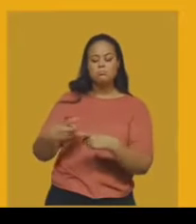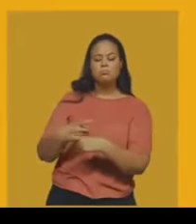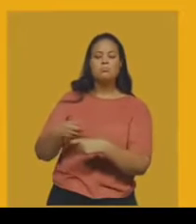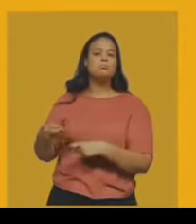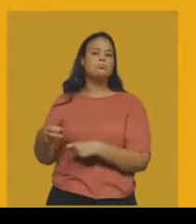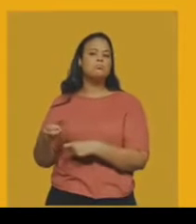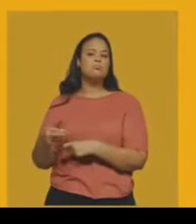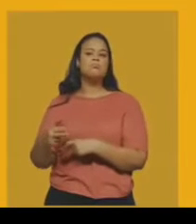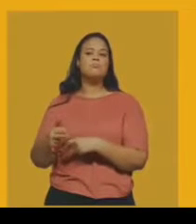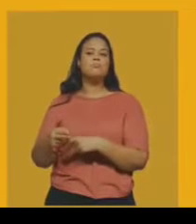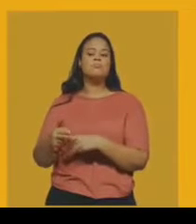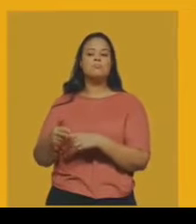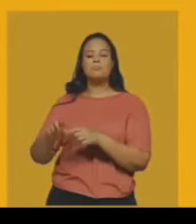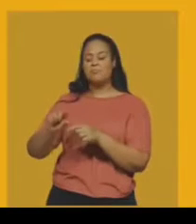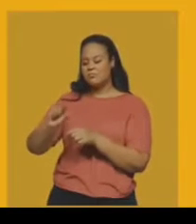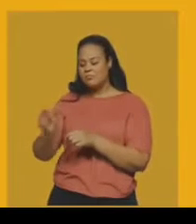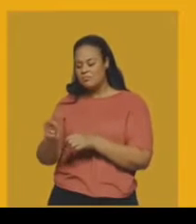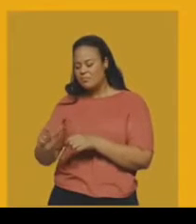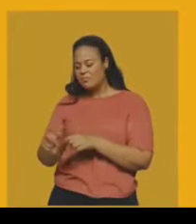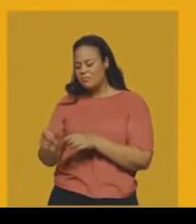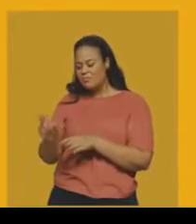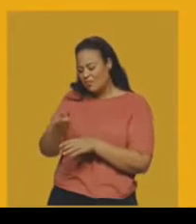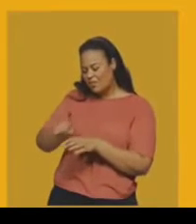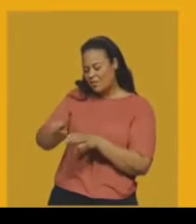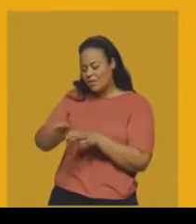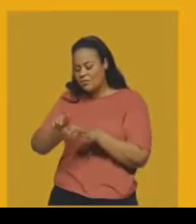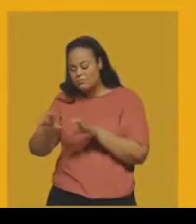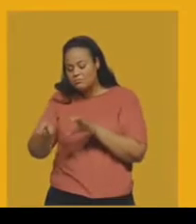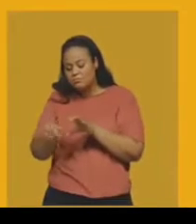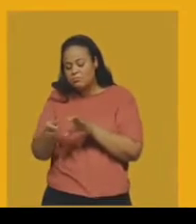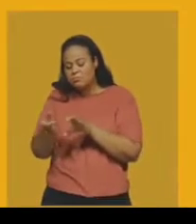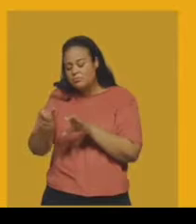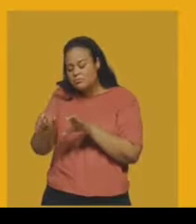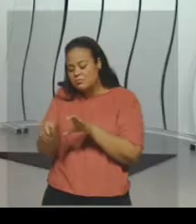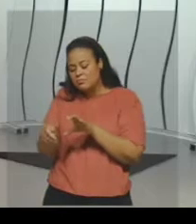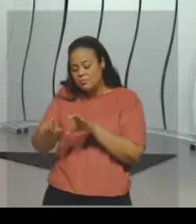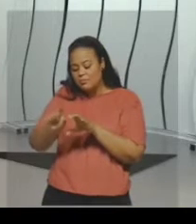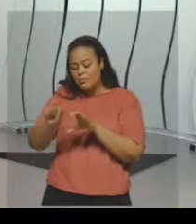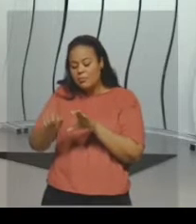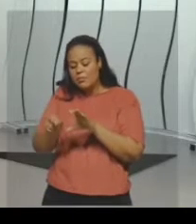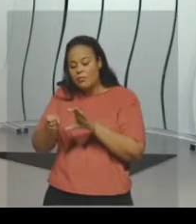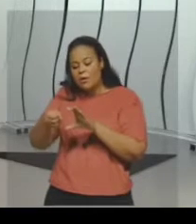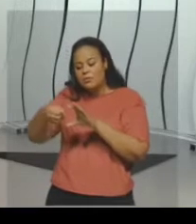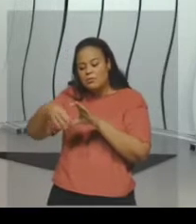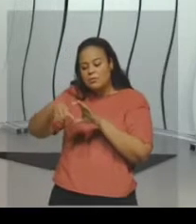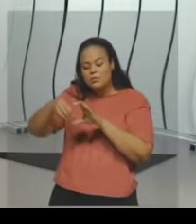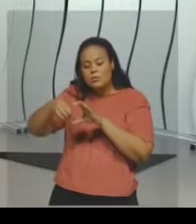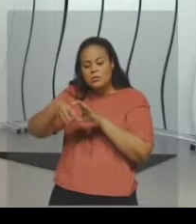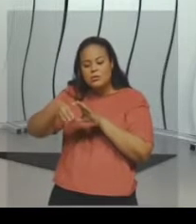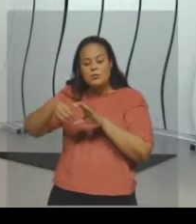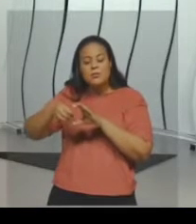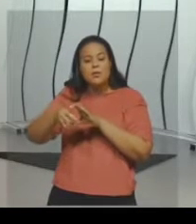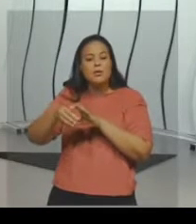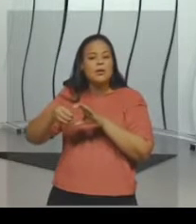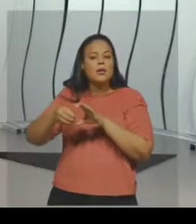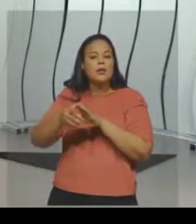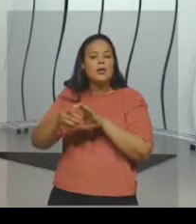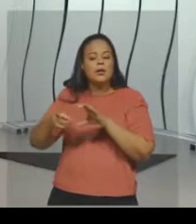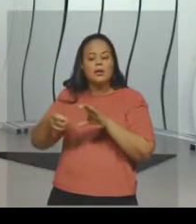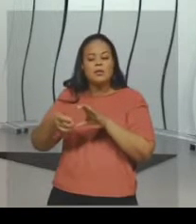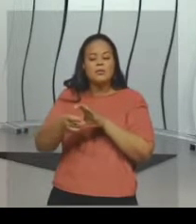aí na superfície dessa bactéria. E esse vírus vai liberar dentro dessa bactéria, deixa eu ver se essa cor aqui vai dar.